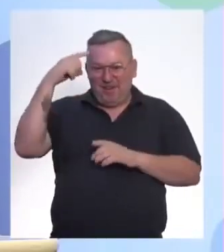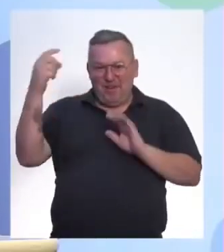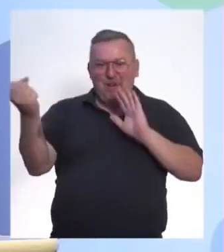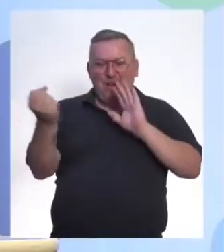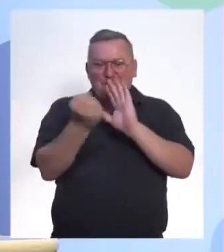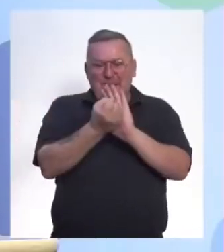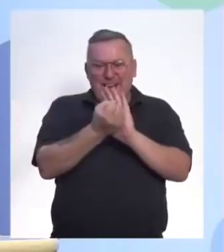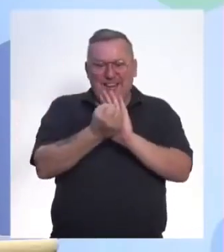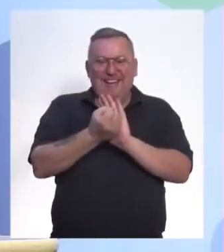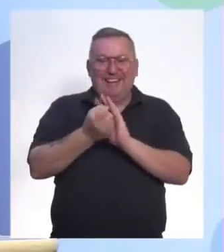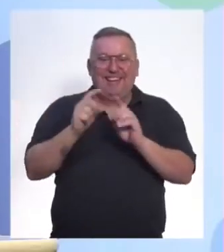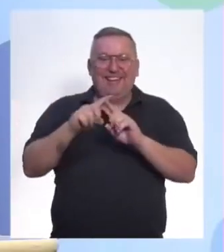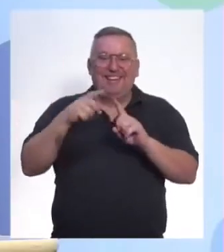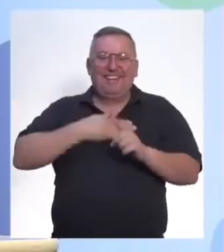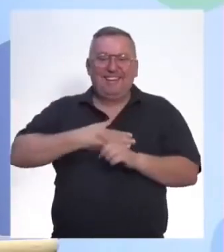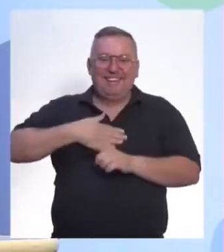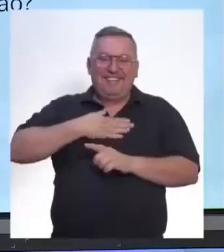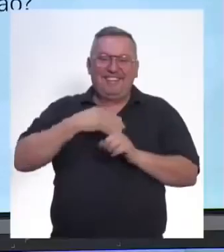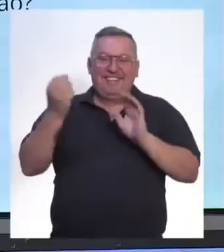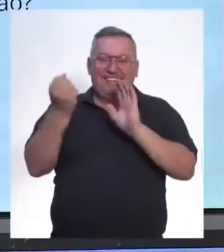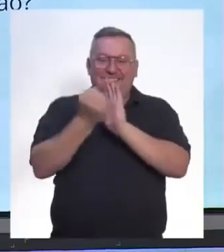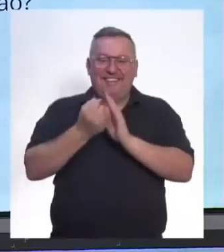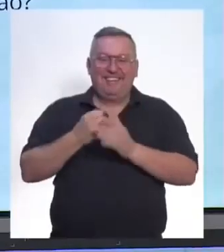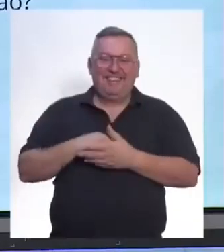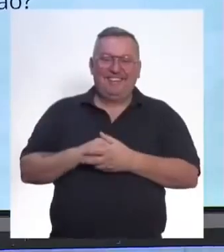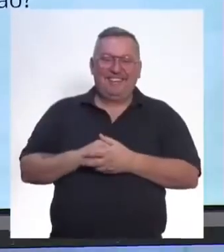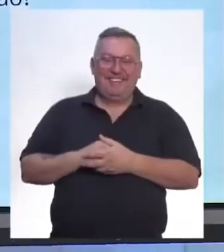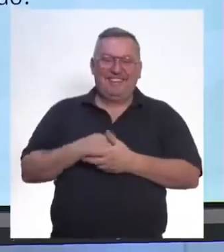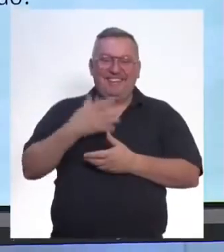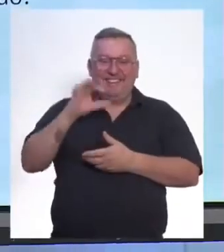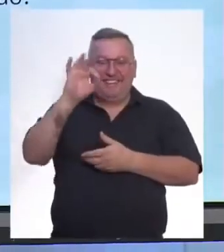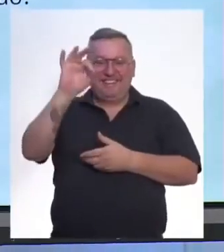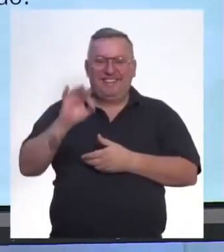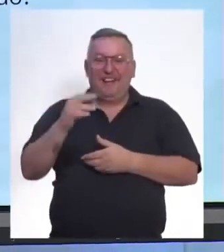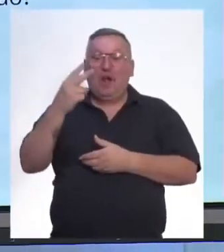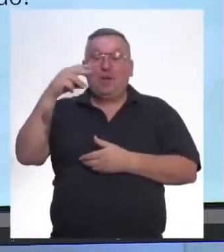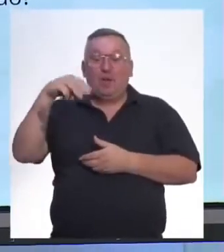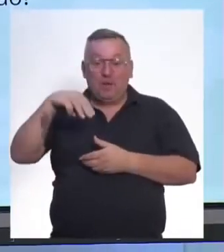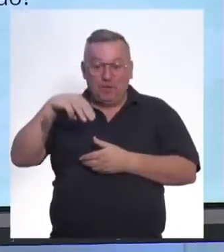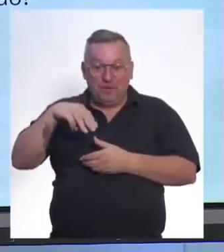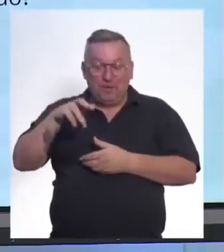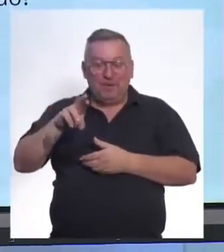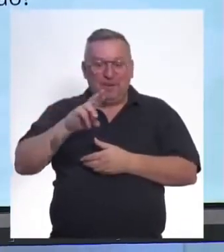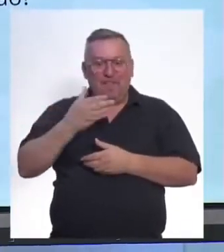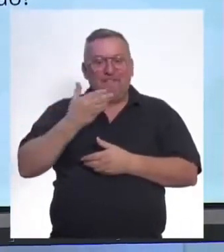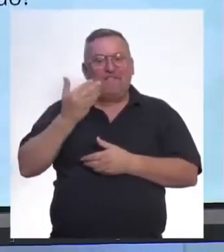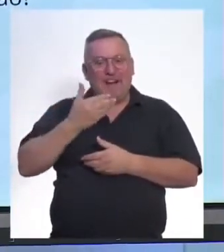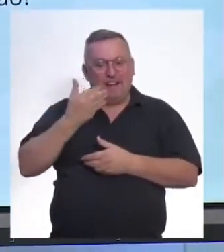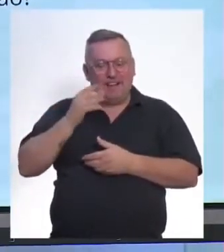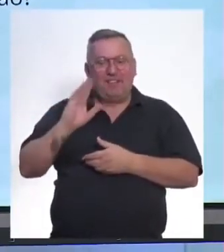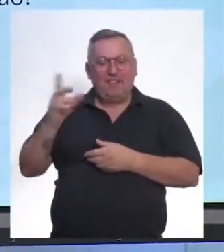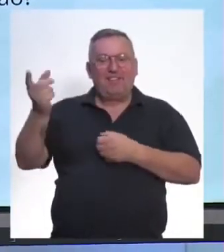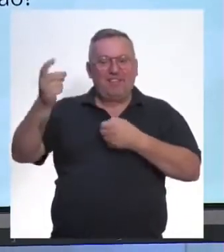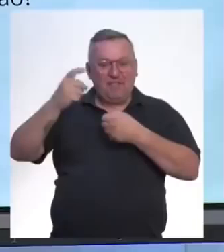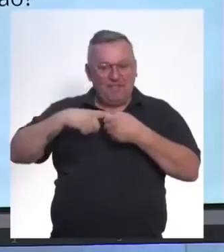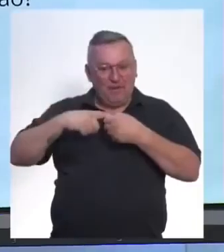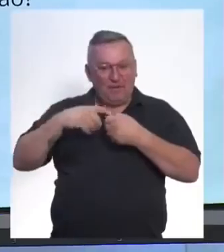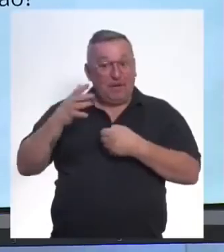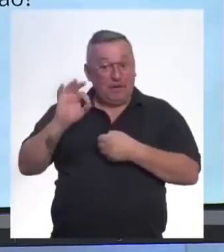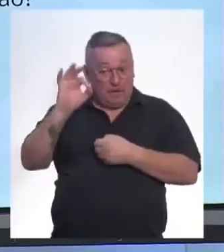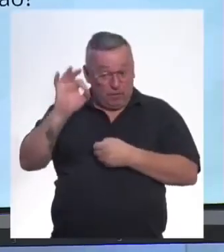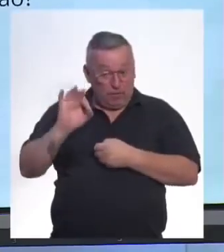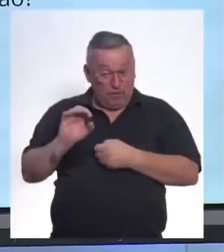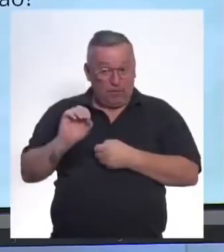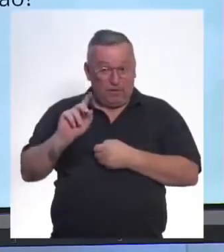espero que funcione, mas eu gostei da ideia. 10% de desconto, 2 minutinhos, esse é facinho. A gente já volta, porque é